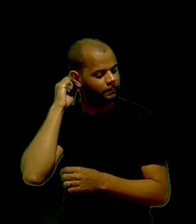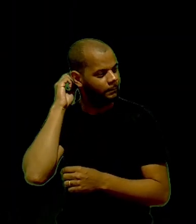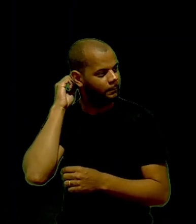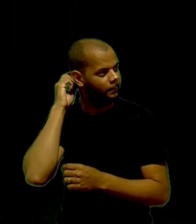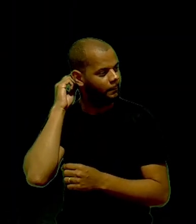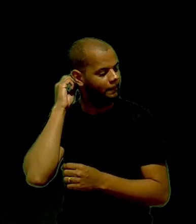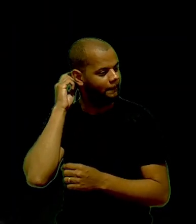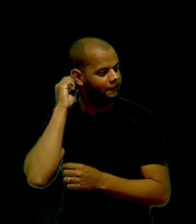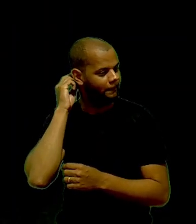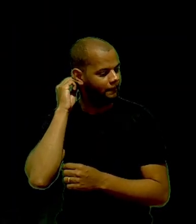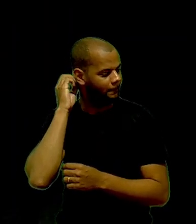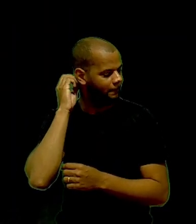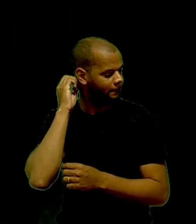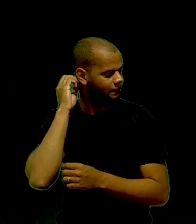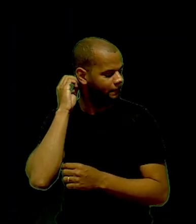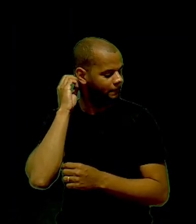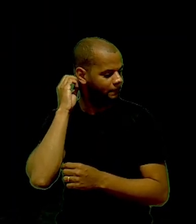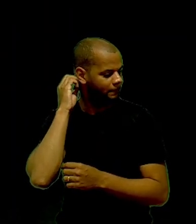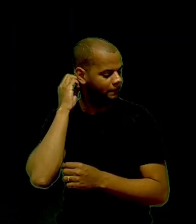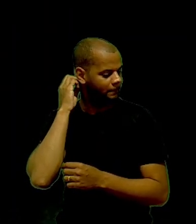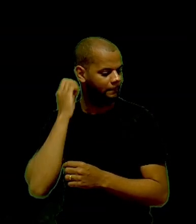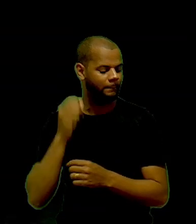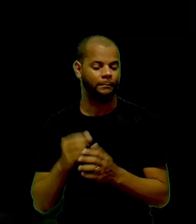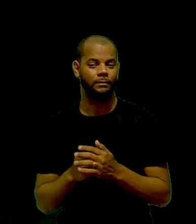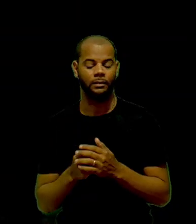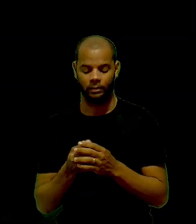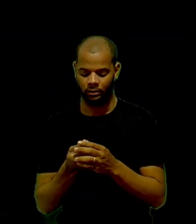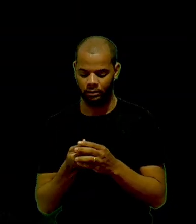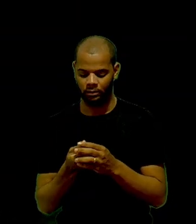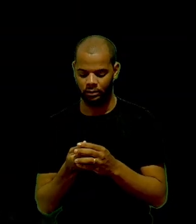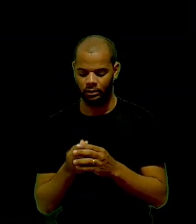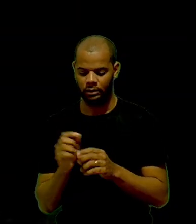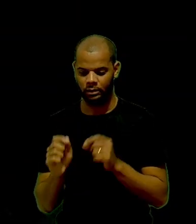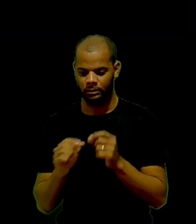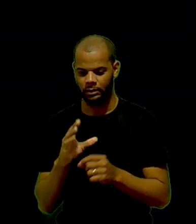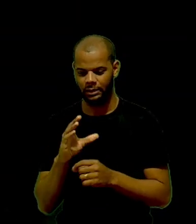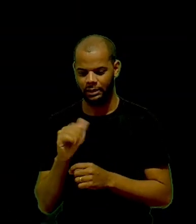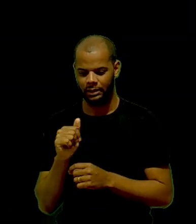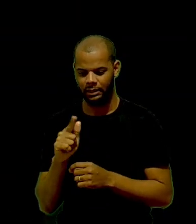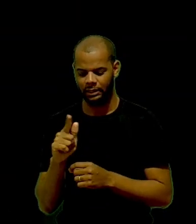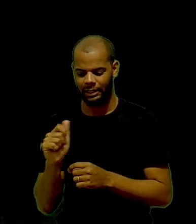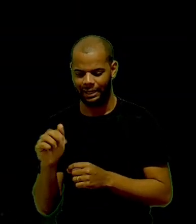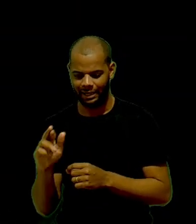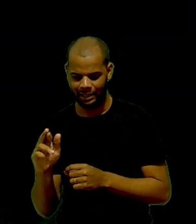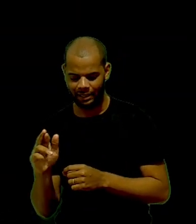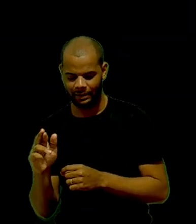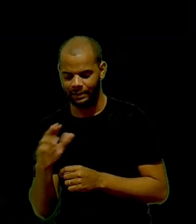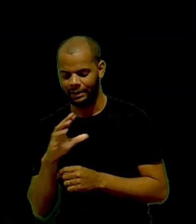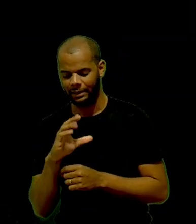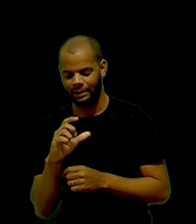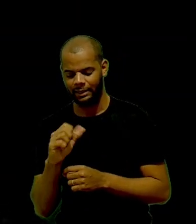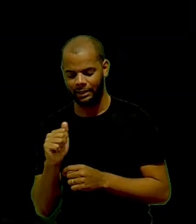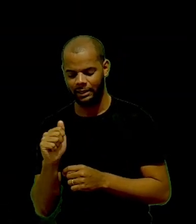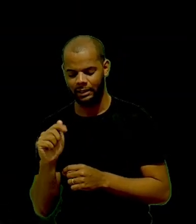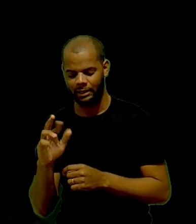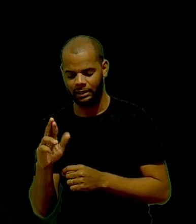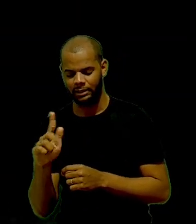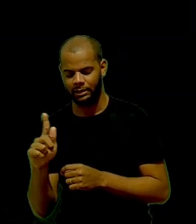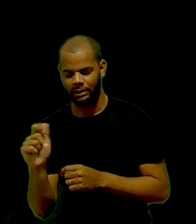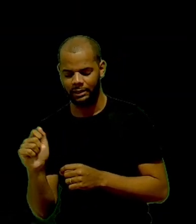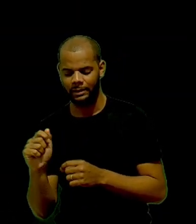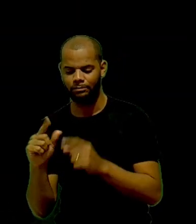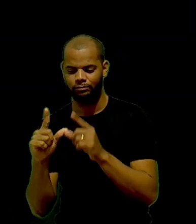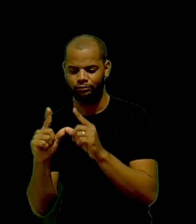células, depois tem que monitorar o processo de carga e descarga da bateria. Eu vou lá e digo, de tal a tal